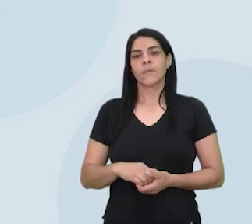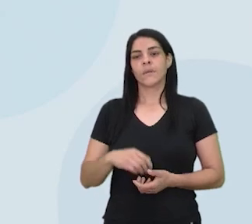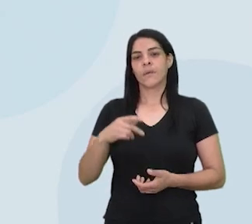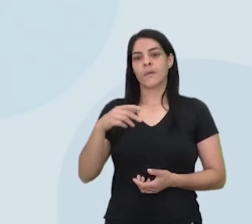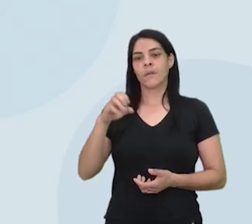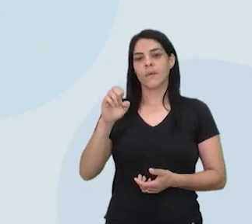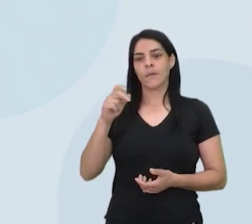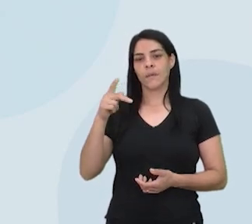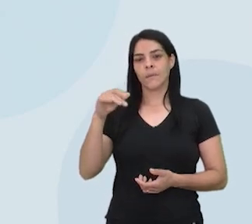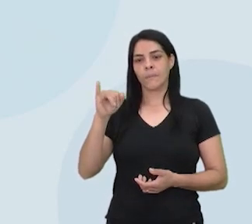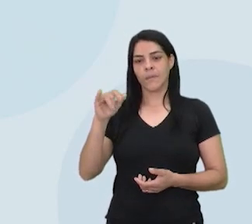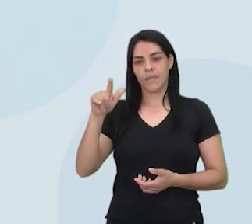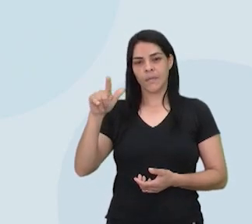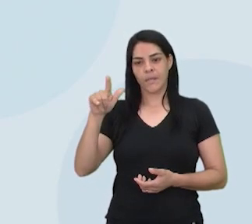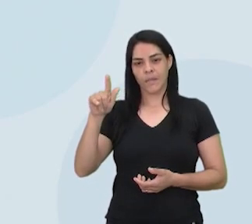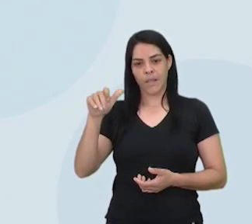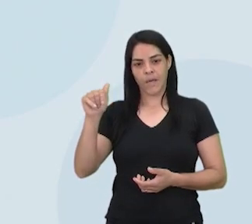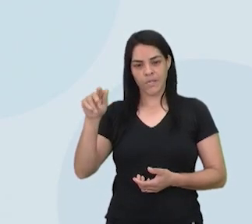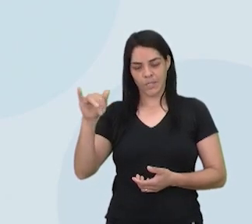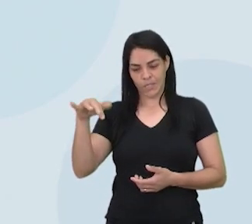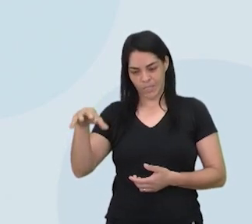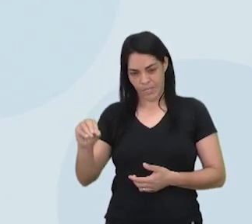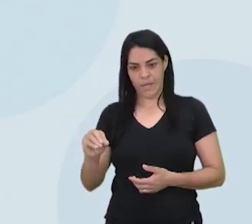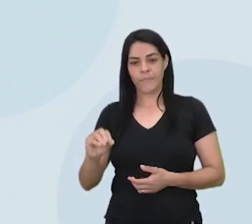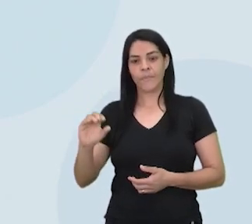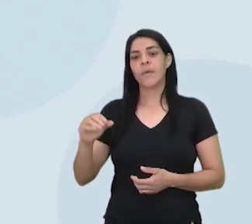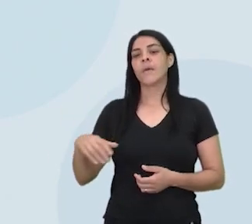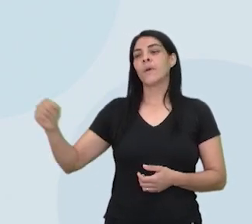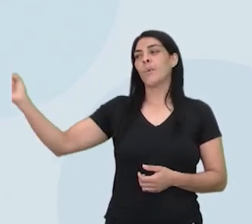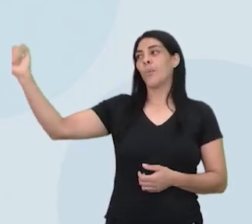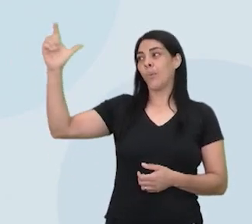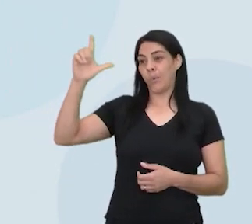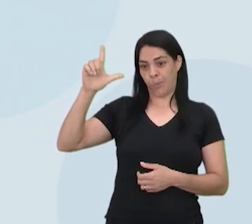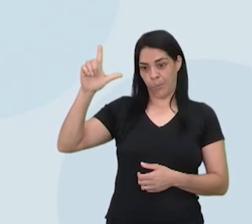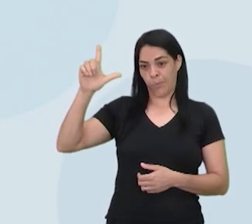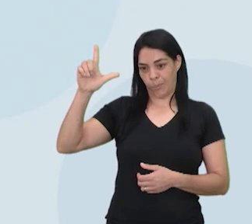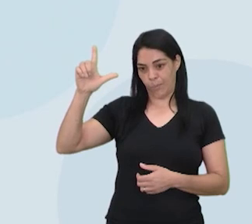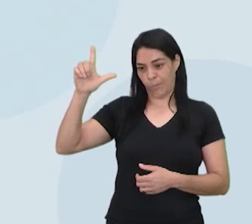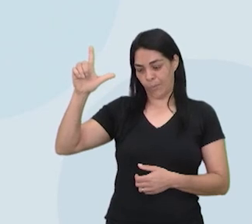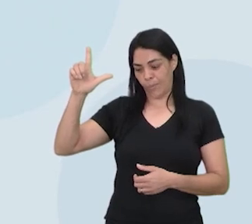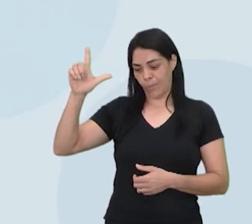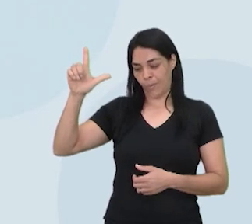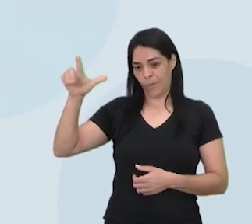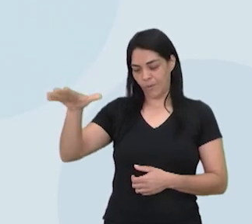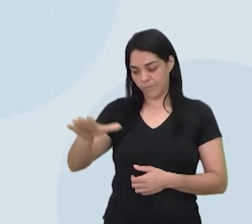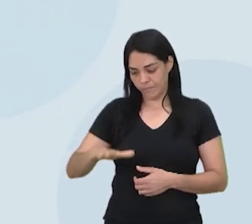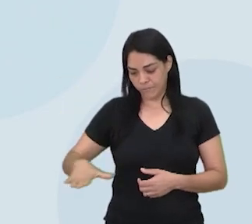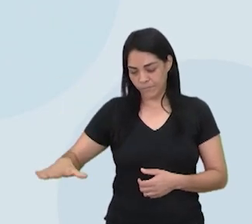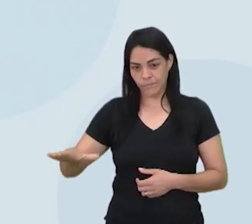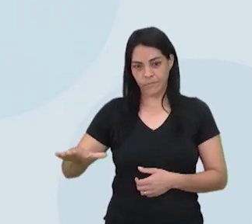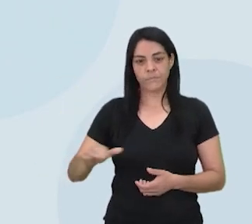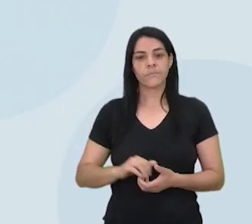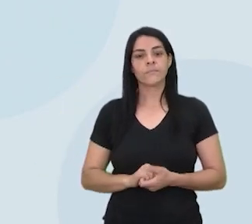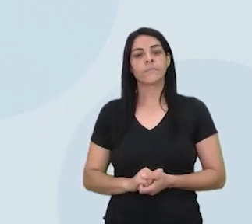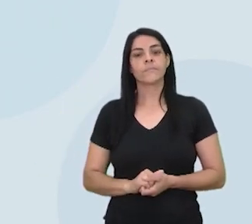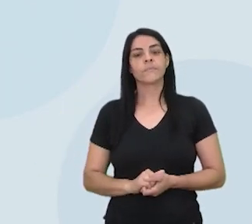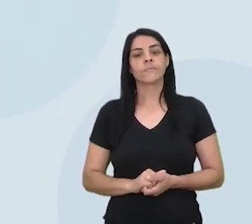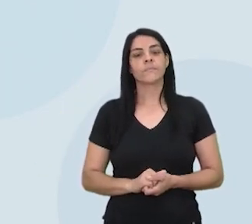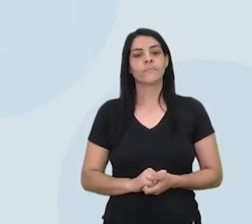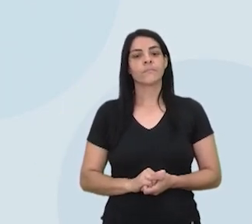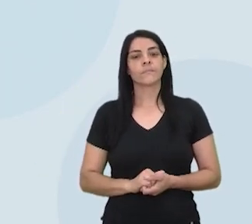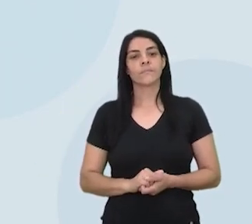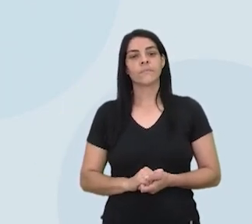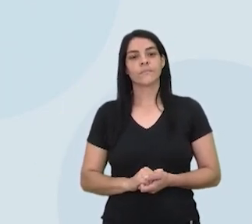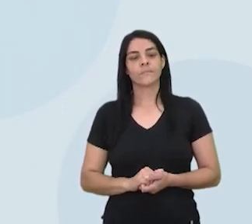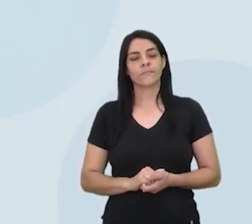é a zona onde bate mais sol. Opa, peraí que eu esqueci de ativar a caneta, gente. Eu já vou